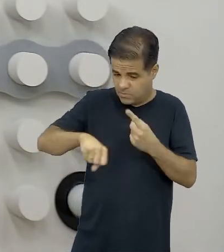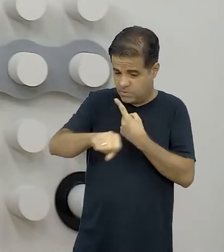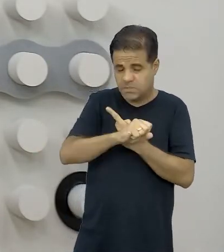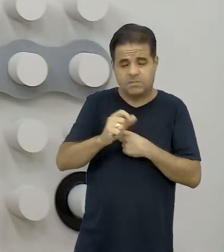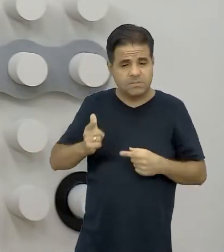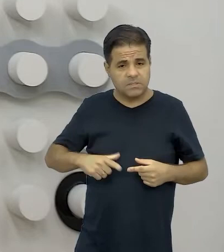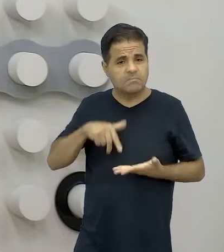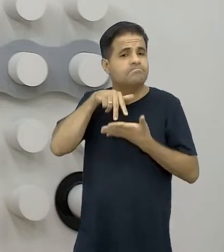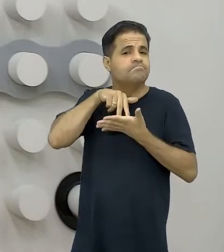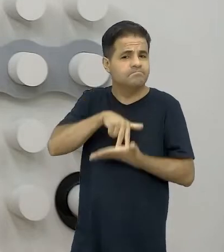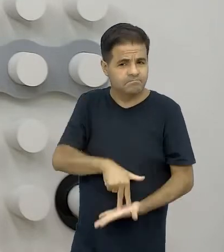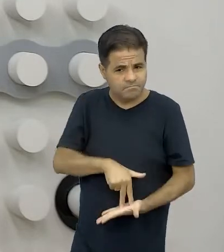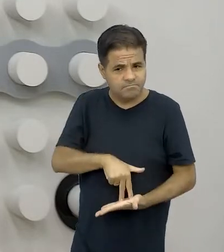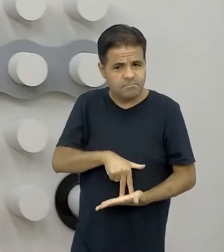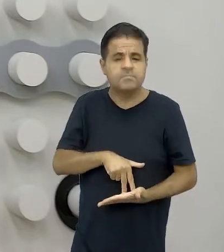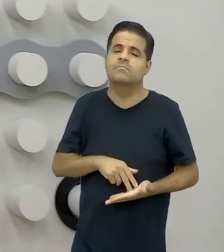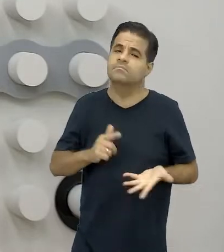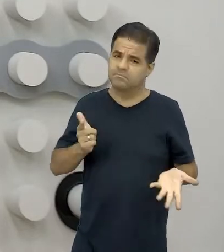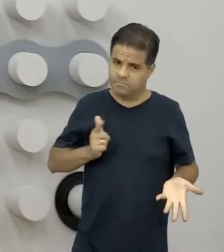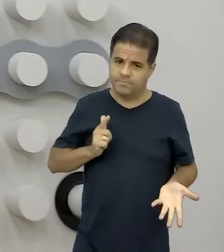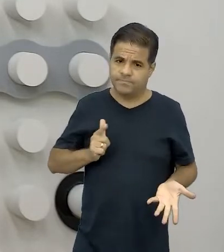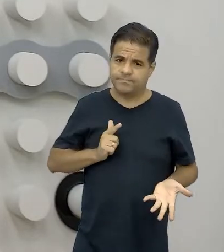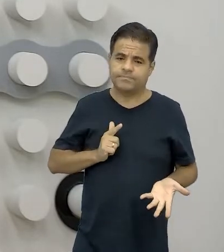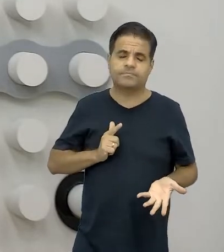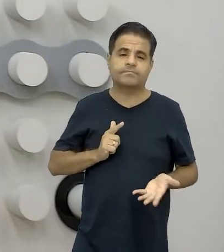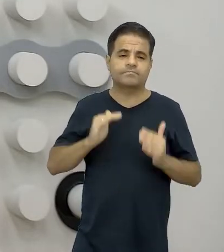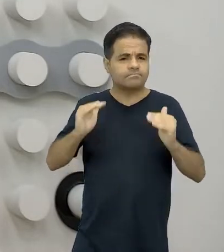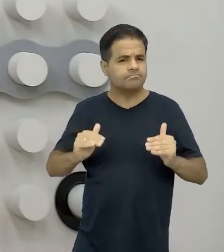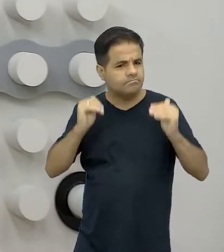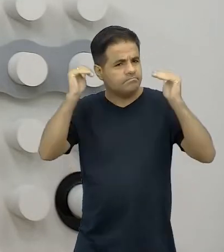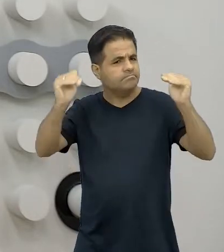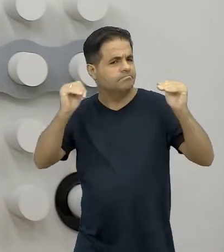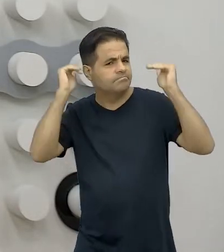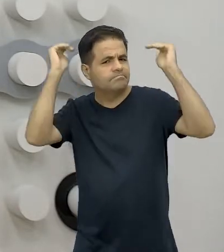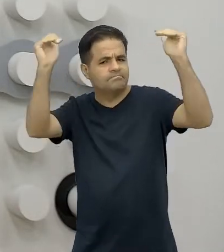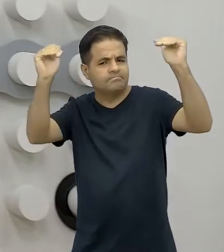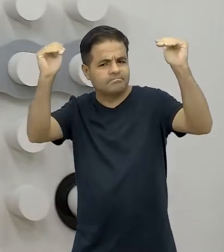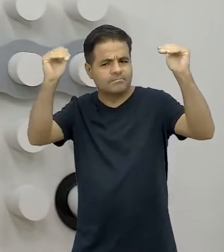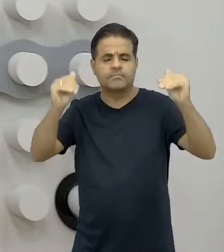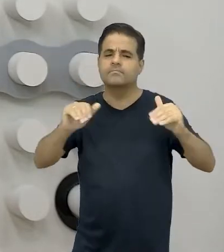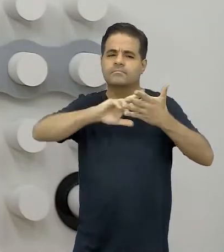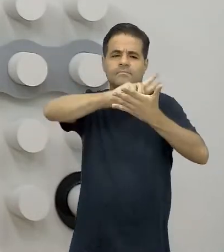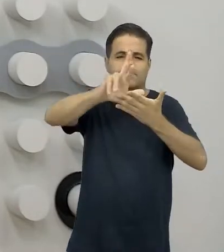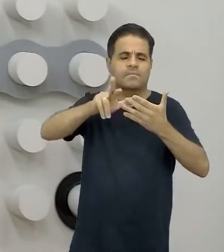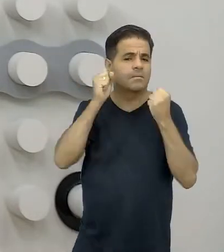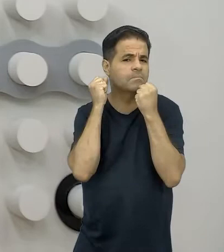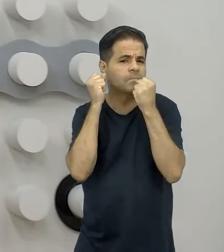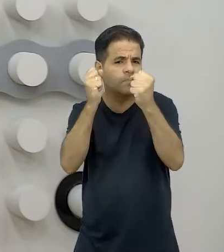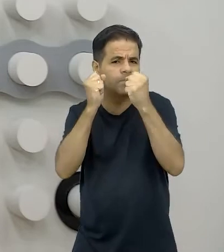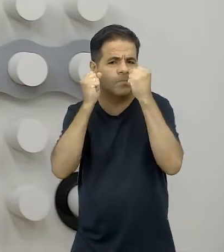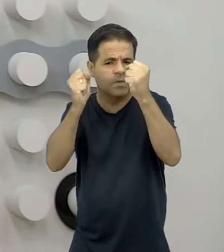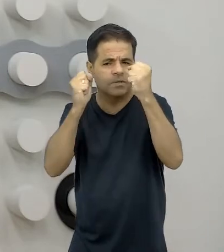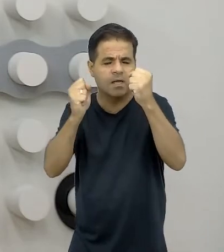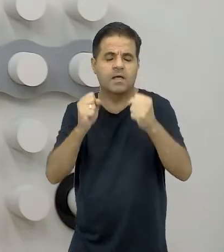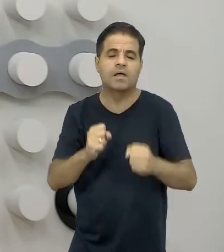sociedade existem posições, existe hierarquia, existe, enfim, poder,